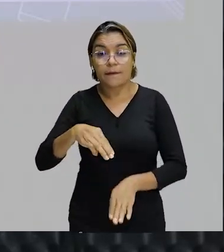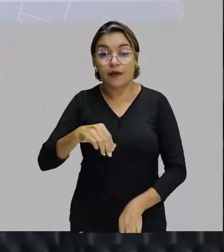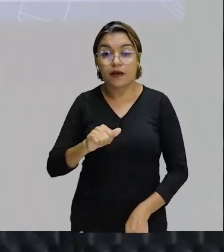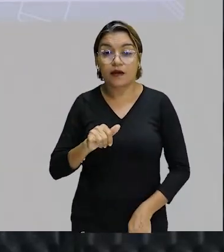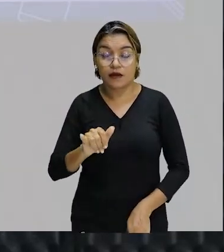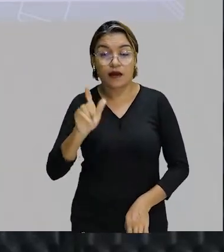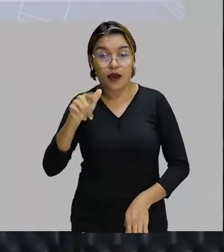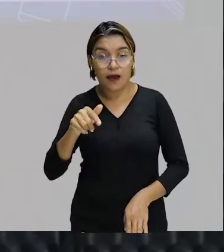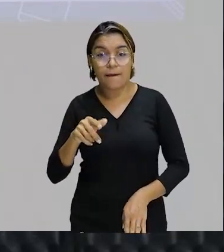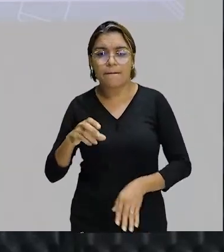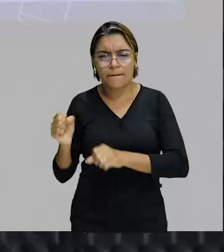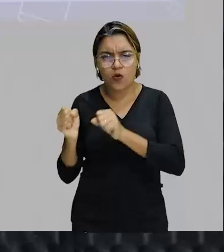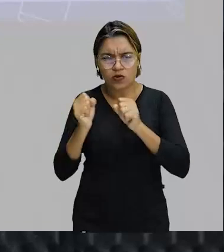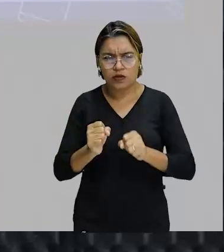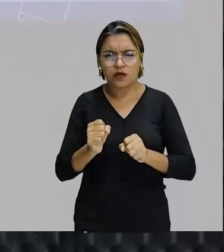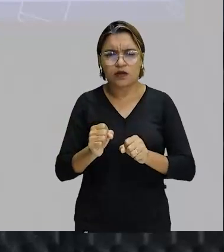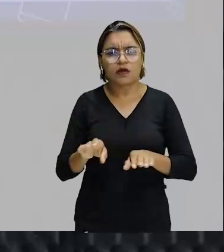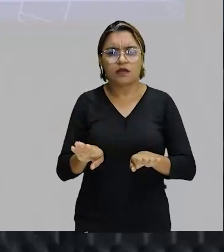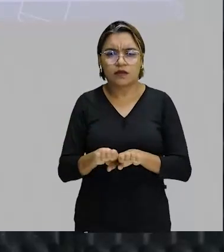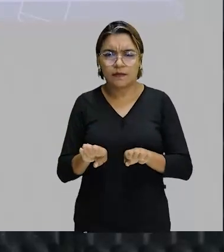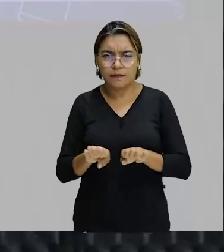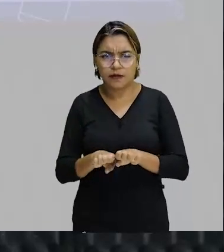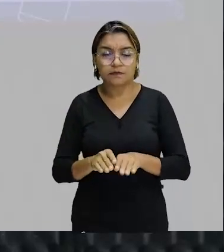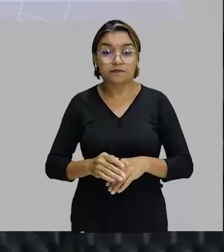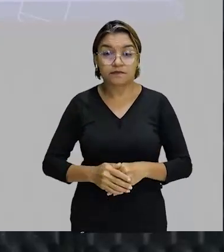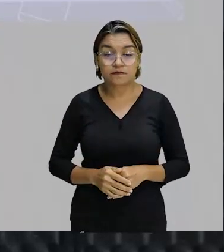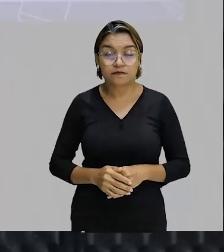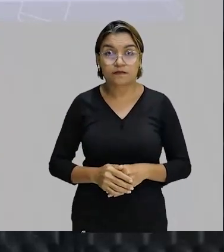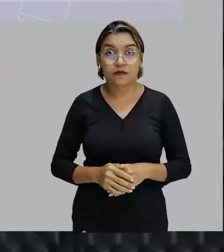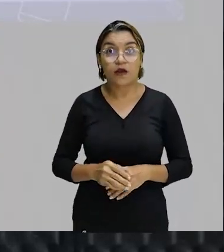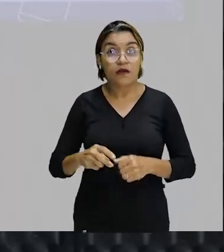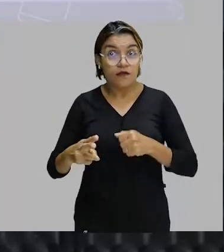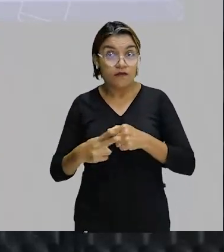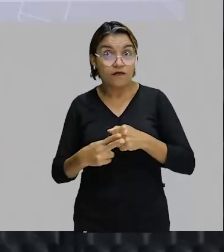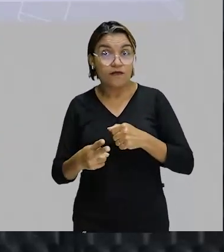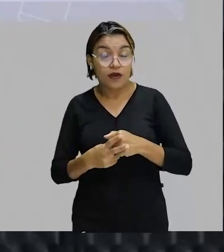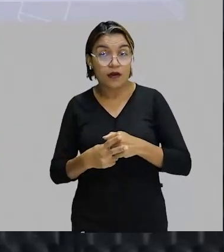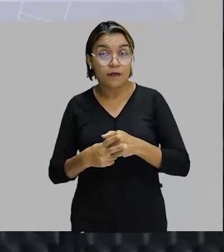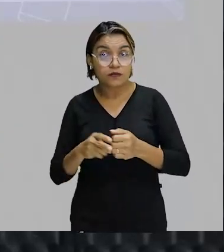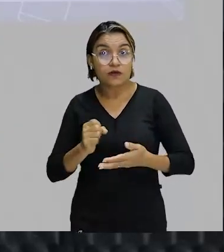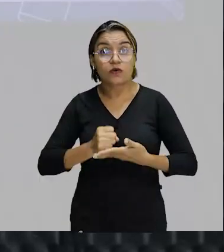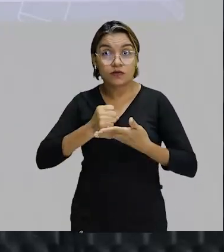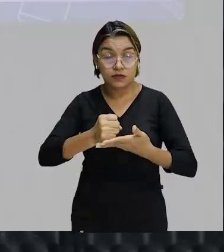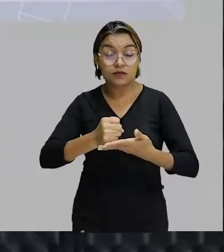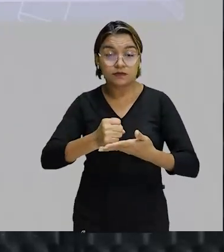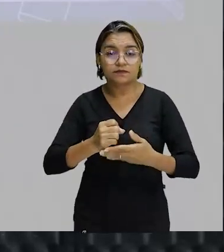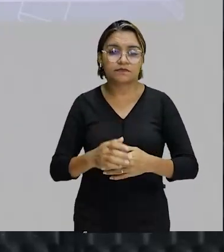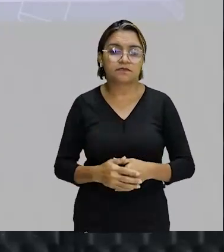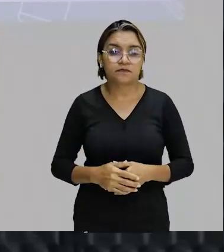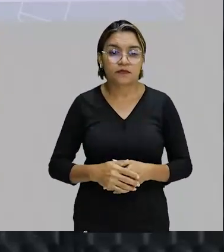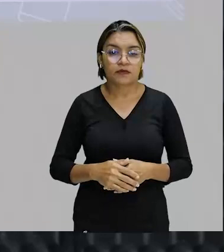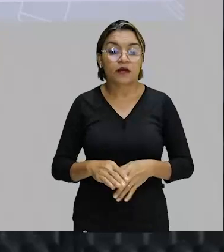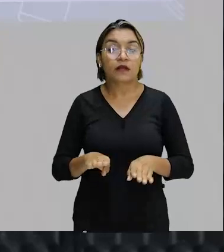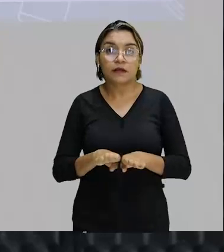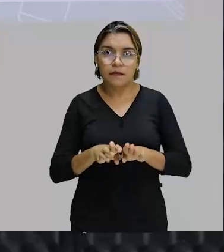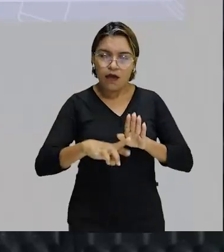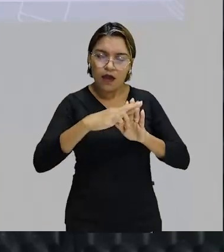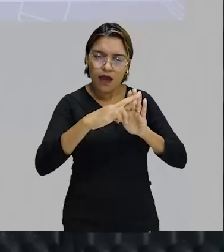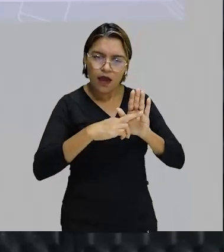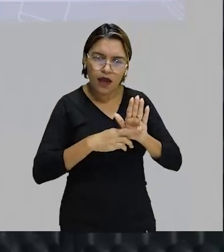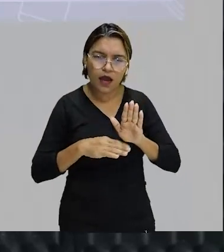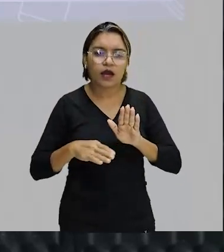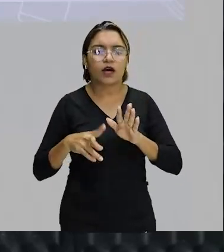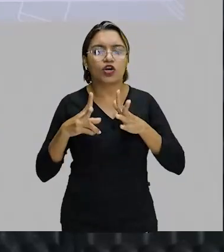must, que é o verbo dever. Então, são verbos modais ou verbos auxiliares. Nesse caso, a mesma regrinha.